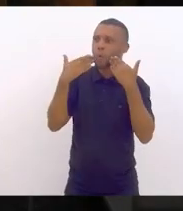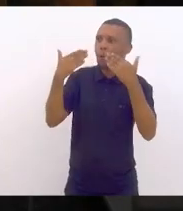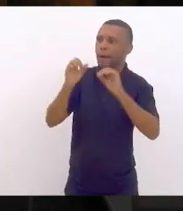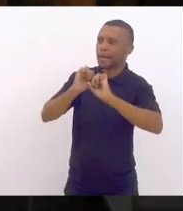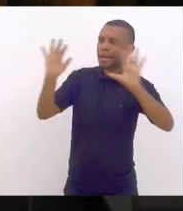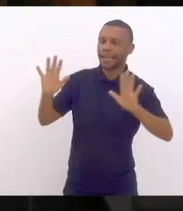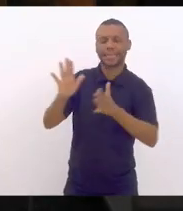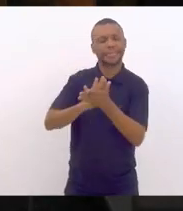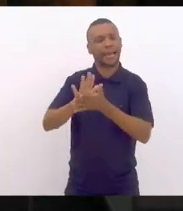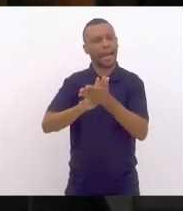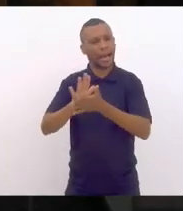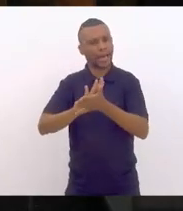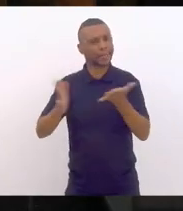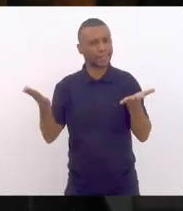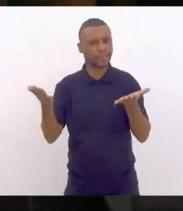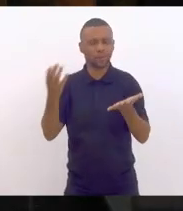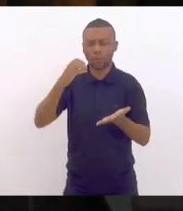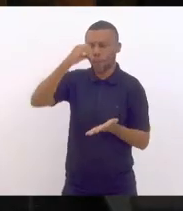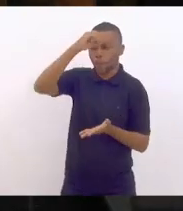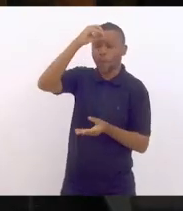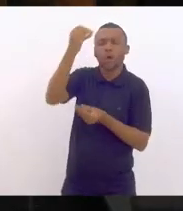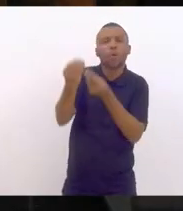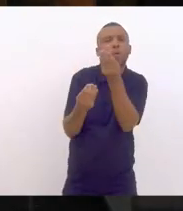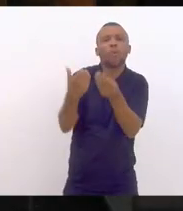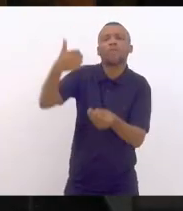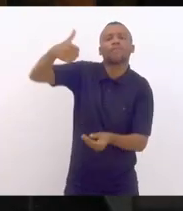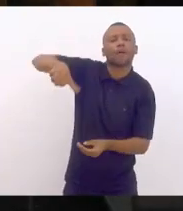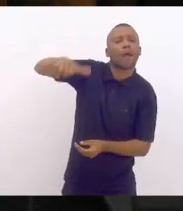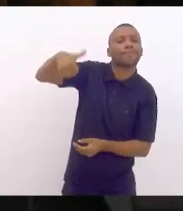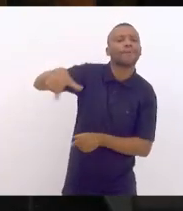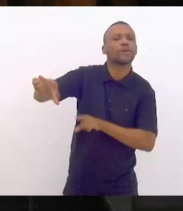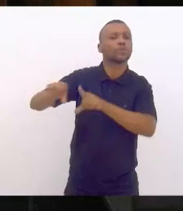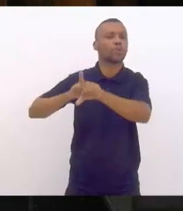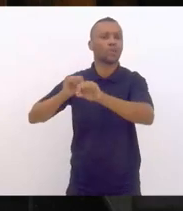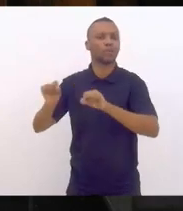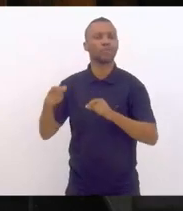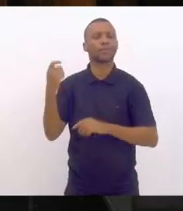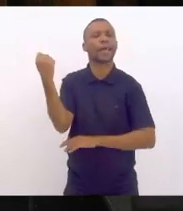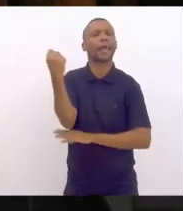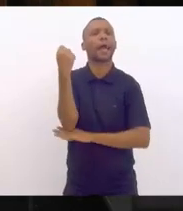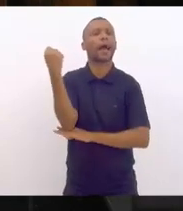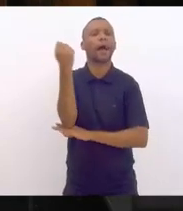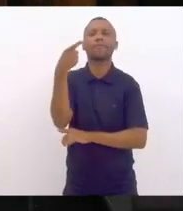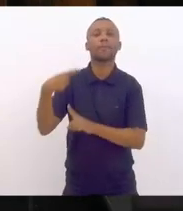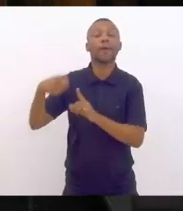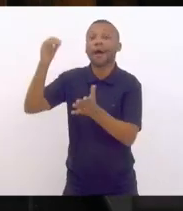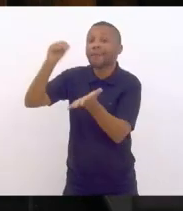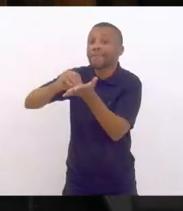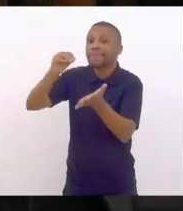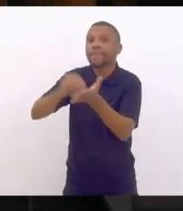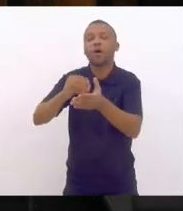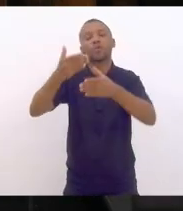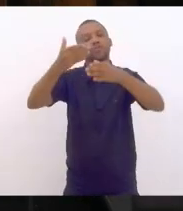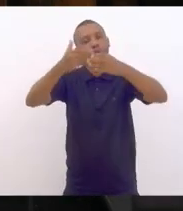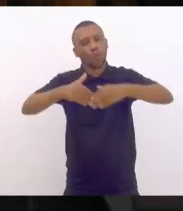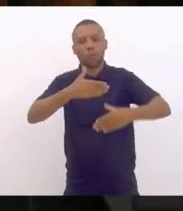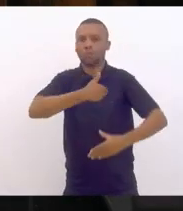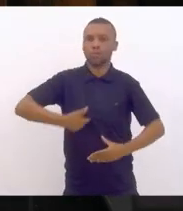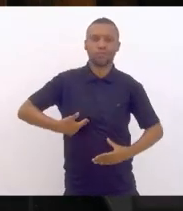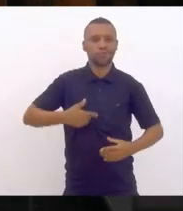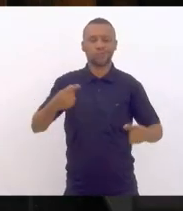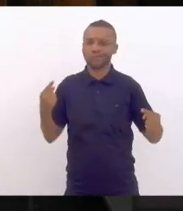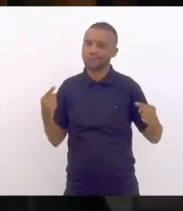isso é grave porque mostra que a falta de concurso público tá